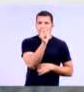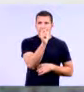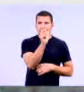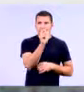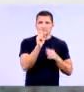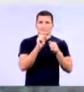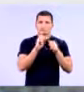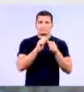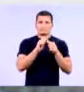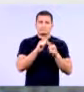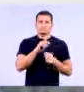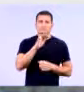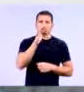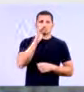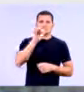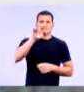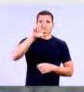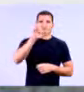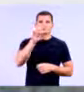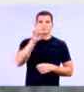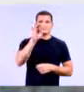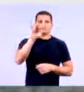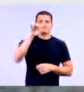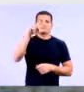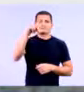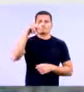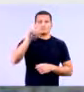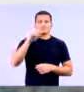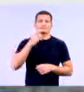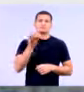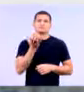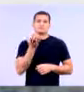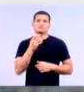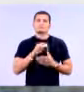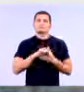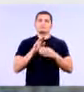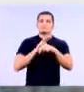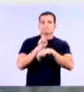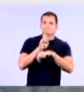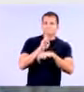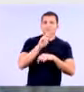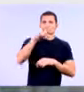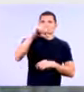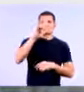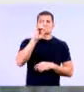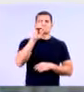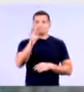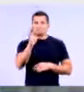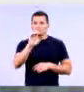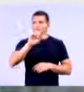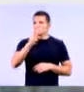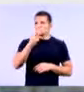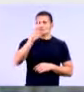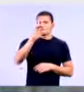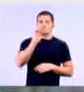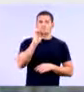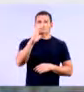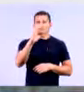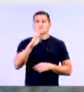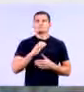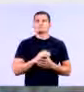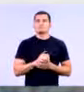indicação file type, se eu quero um formato, seja PDF, Word ou Doc. Eu vou colocar aqui